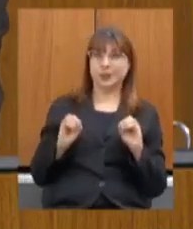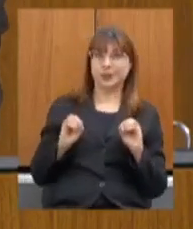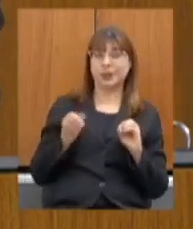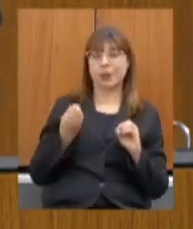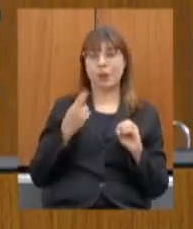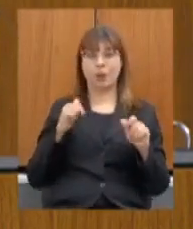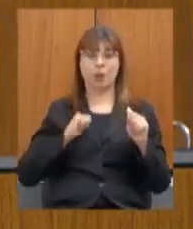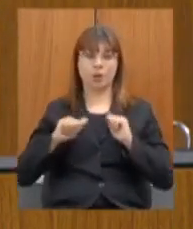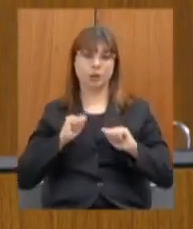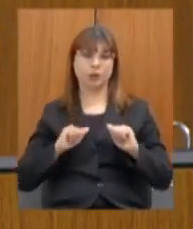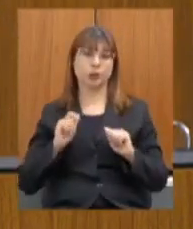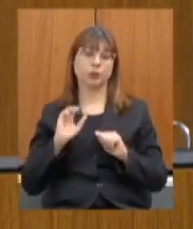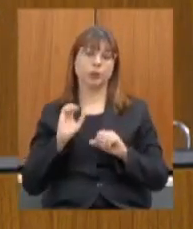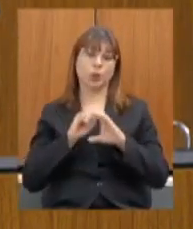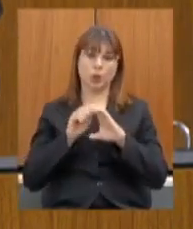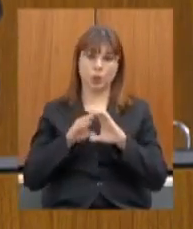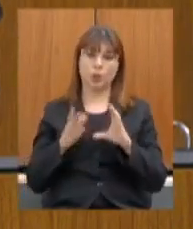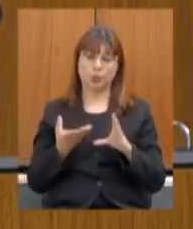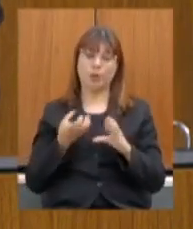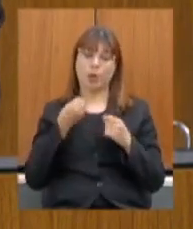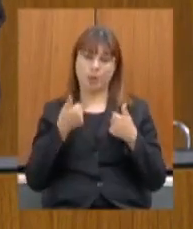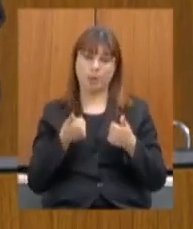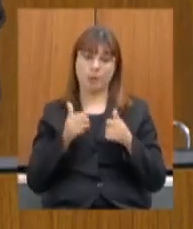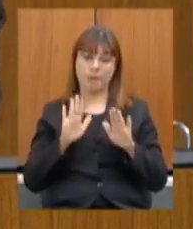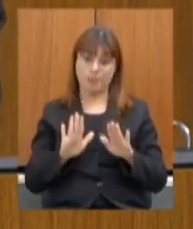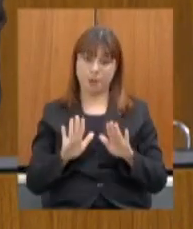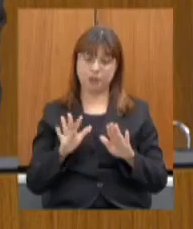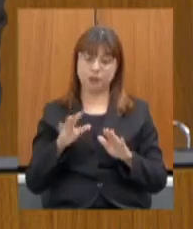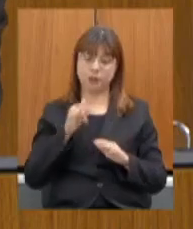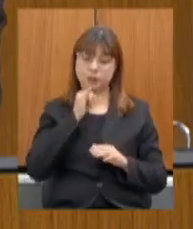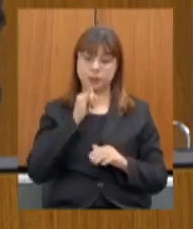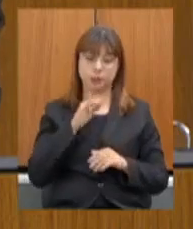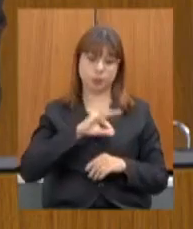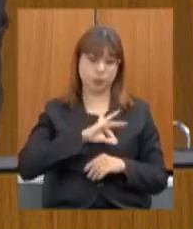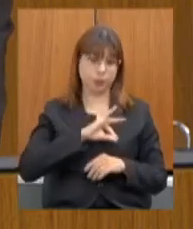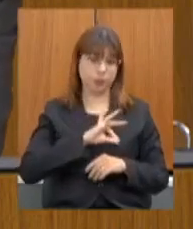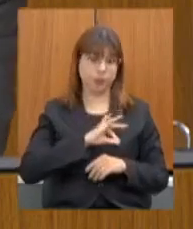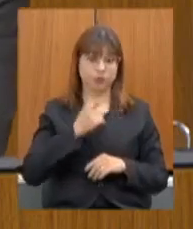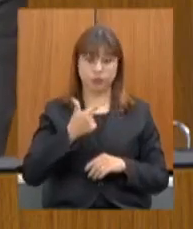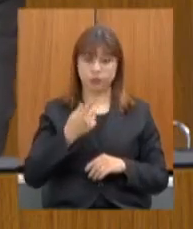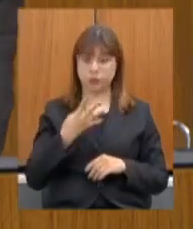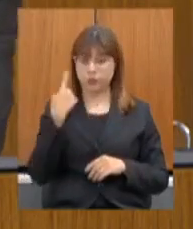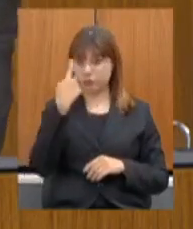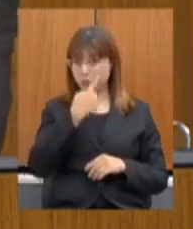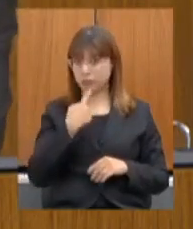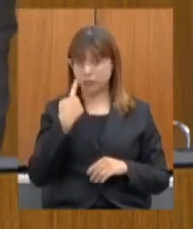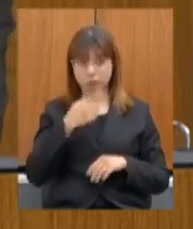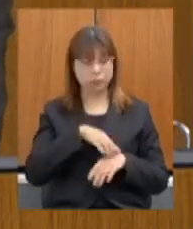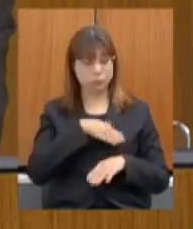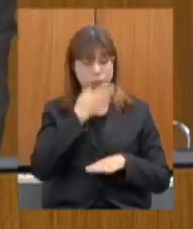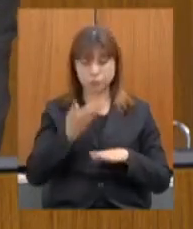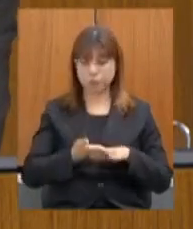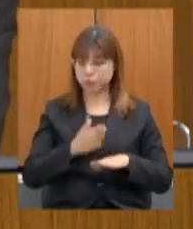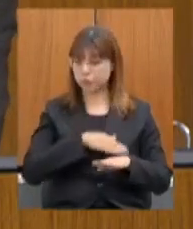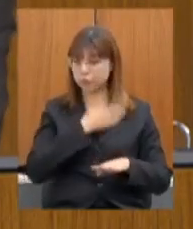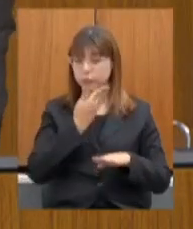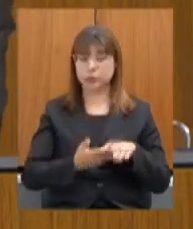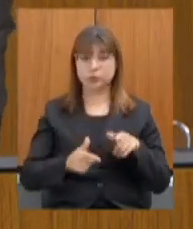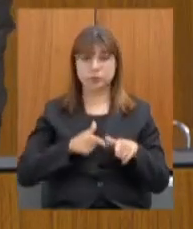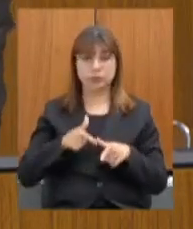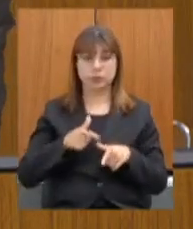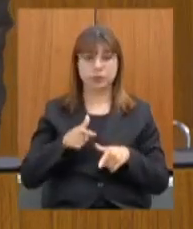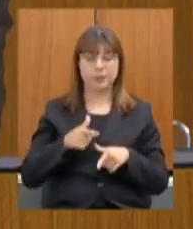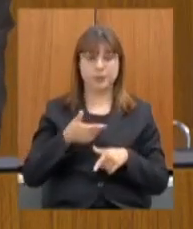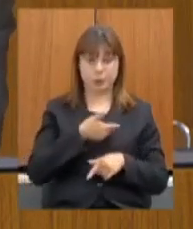artista da Globo. A Polícia Militar está 24 horas na rua. O corpo de bombeiros militar, logo que o governo